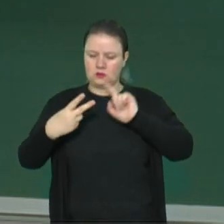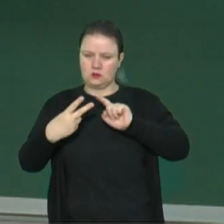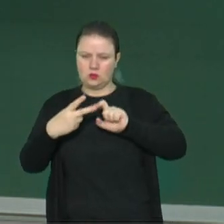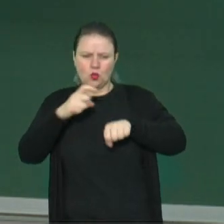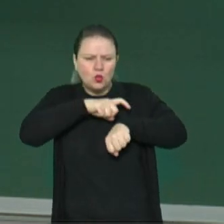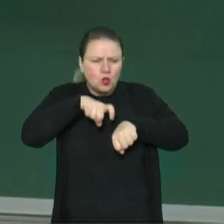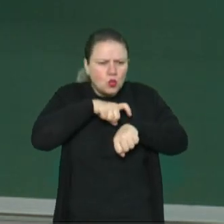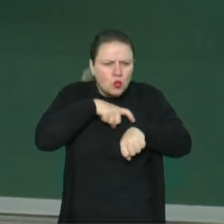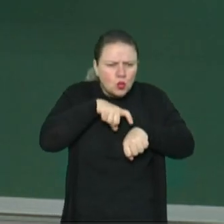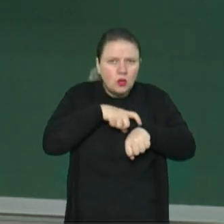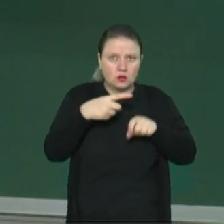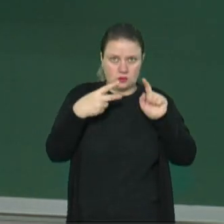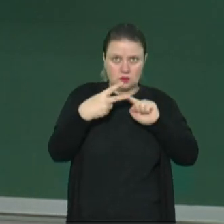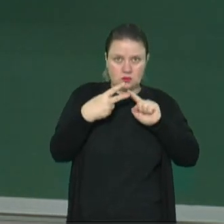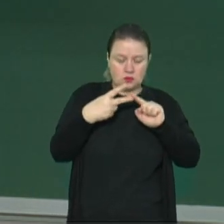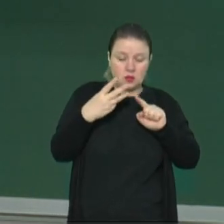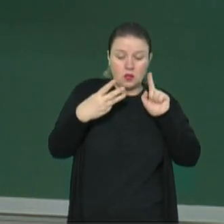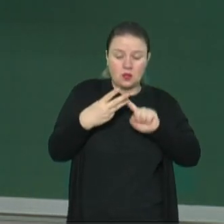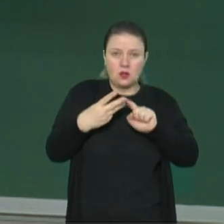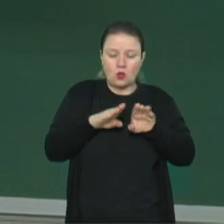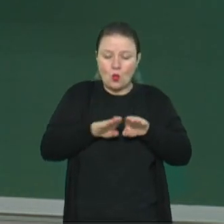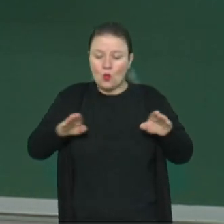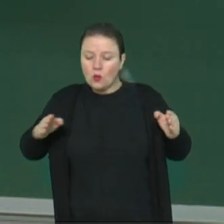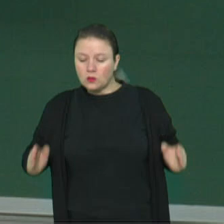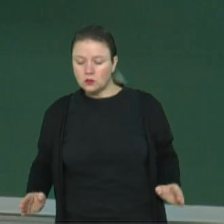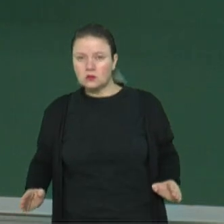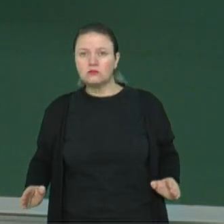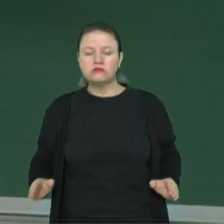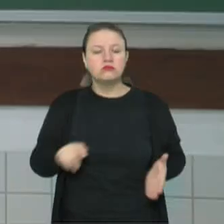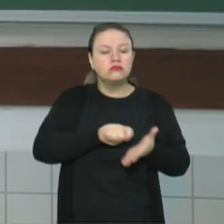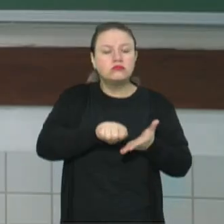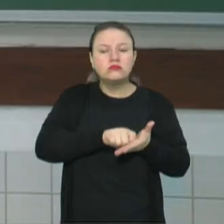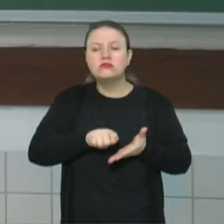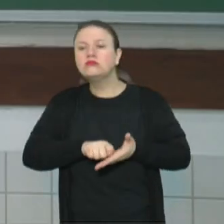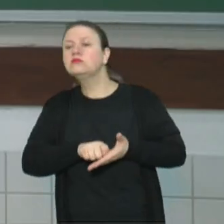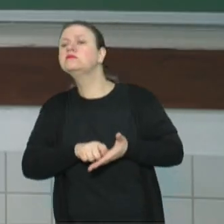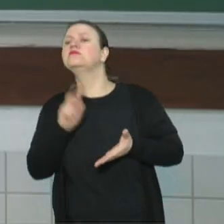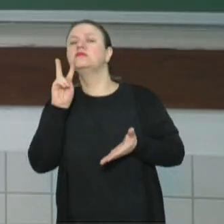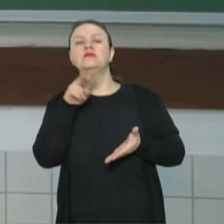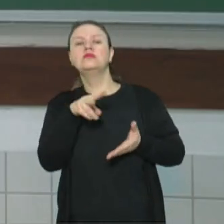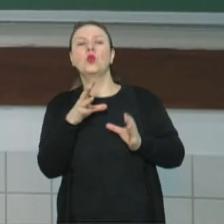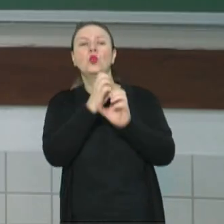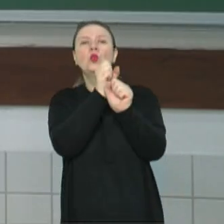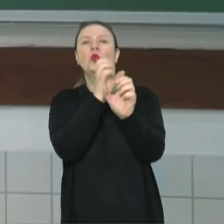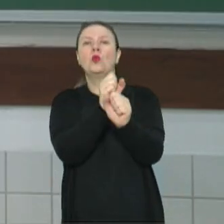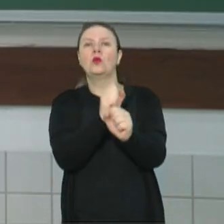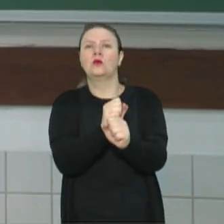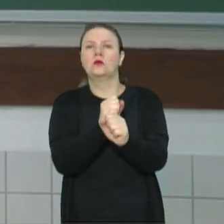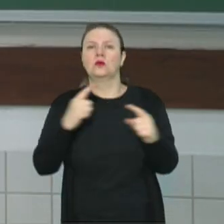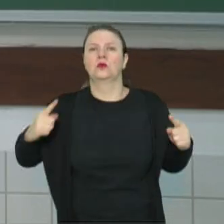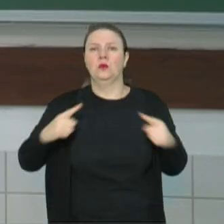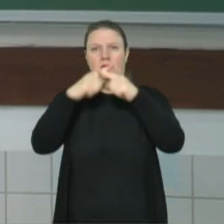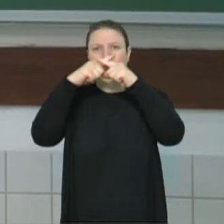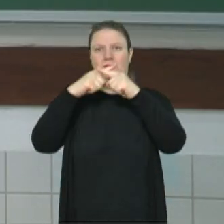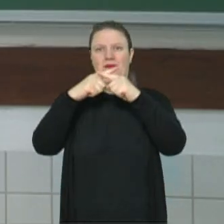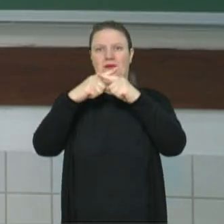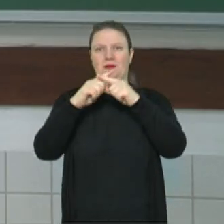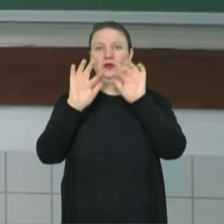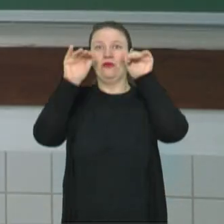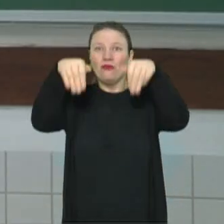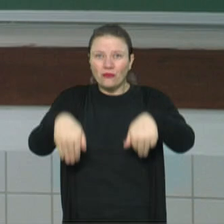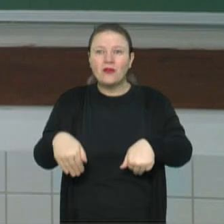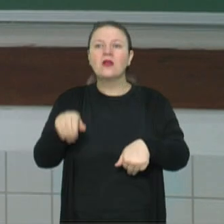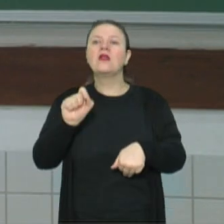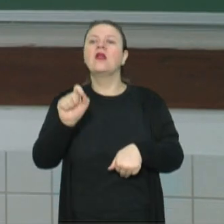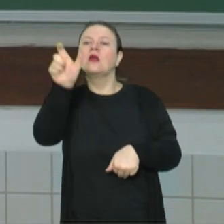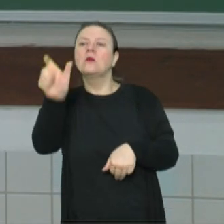vai contabilizar o tempo, né? E o mesário, que vai contabilizar a pontuação, né? Para também, no final da luta, saber